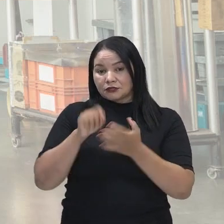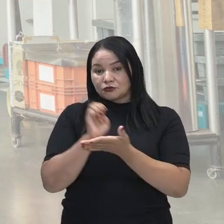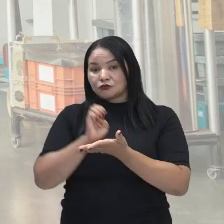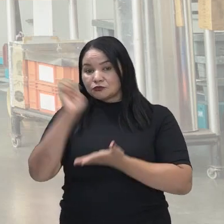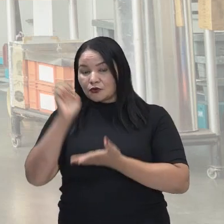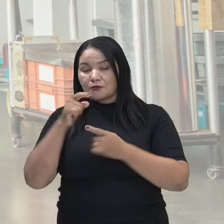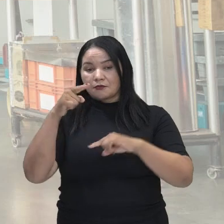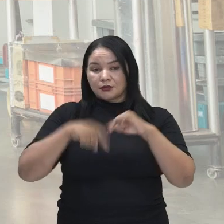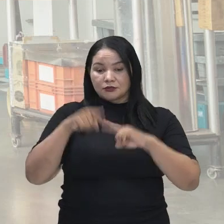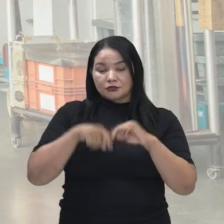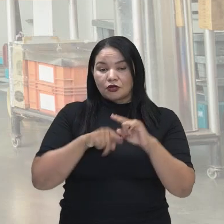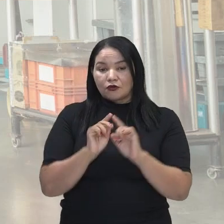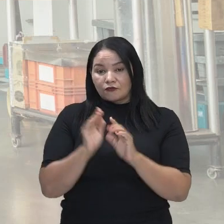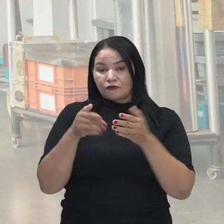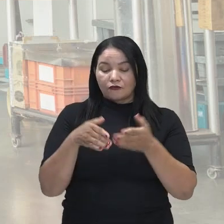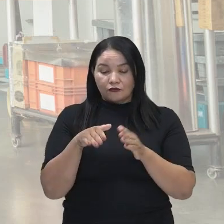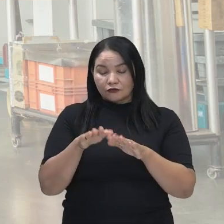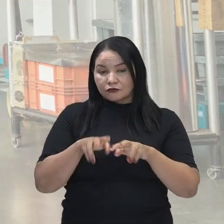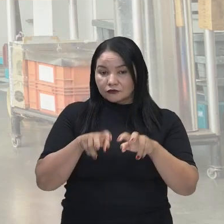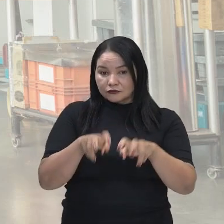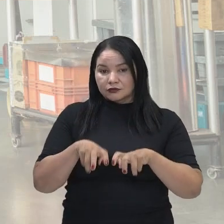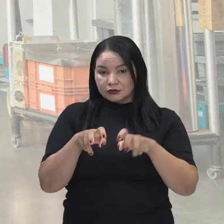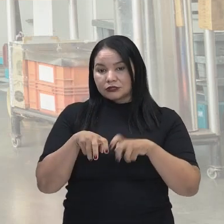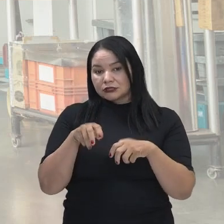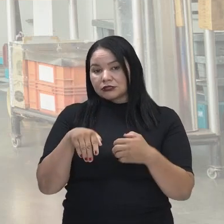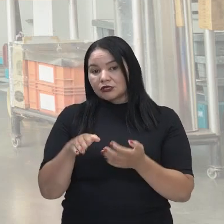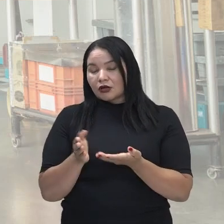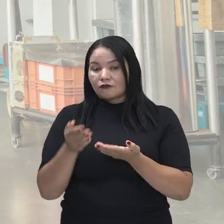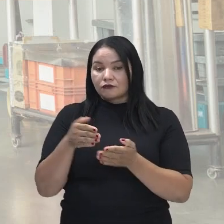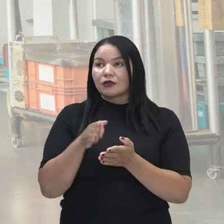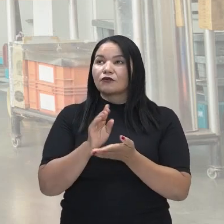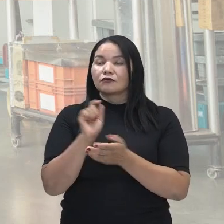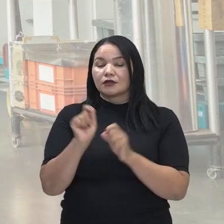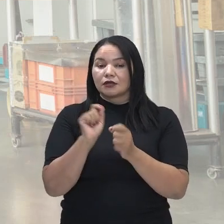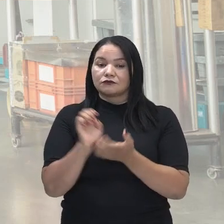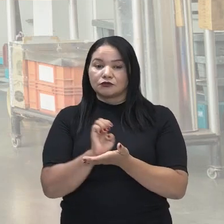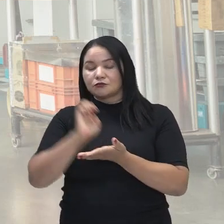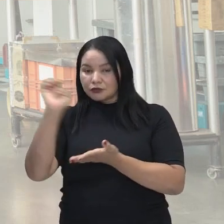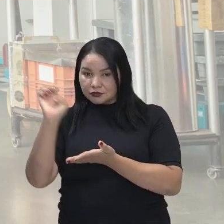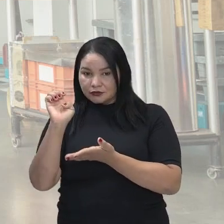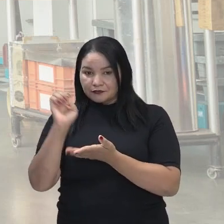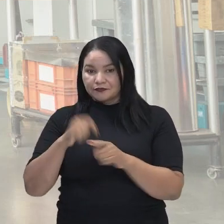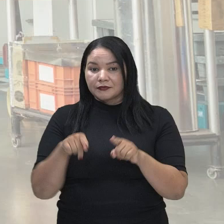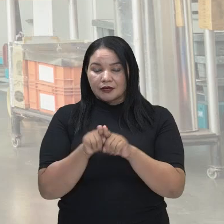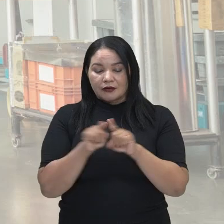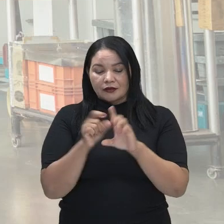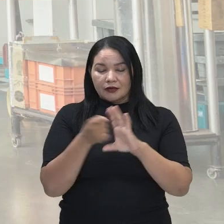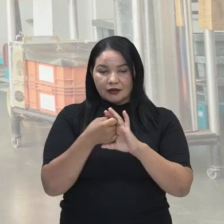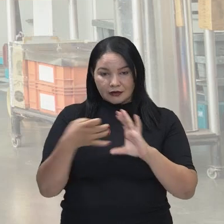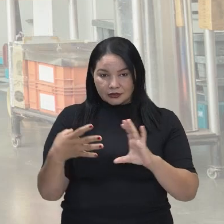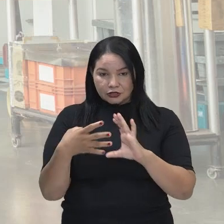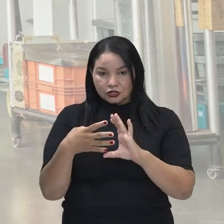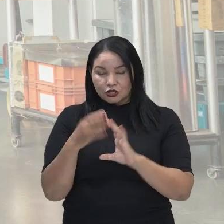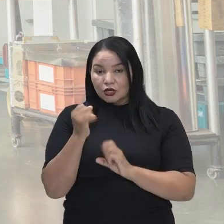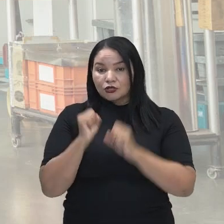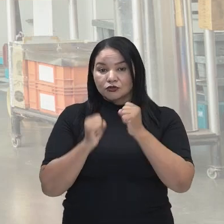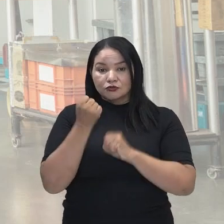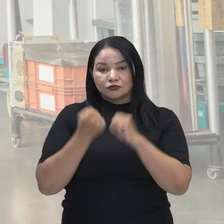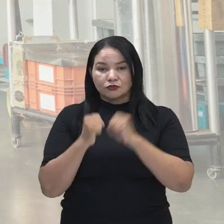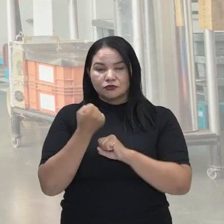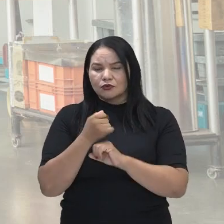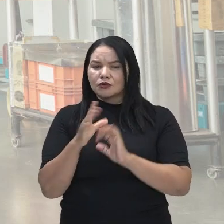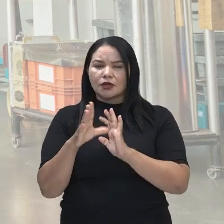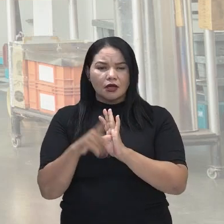produtos agrícolas voltados para exportação. E é caracterizado também por ser uma indústria tardia,